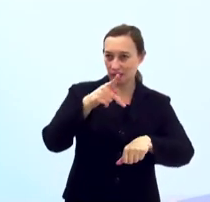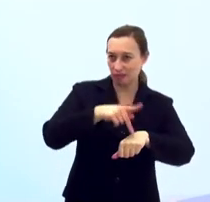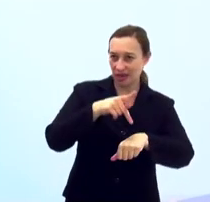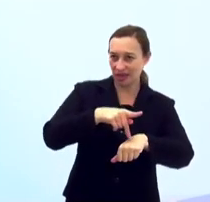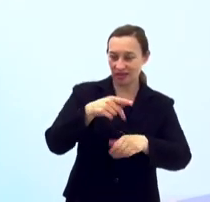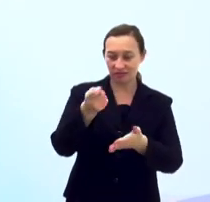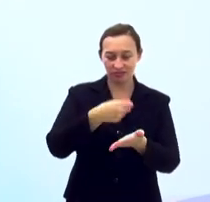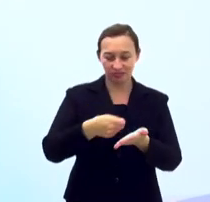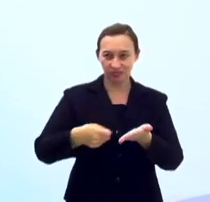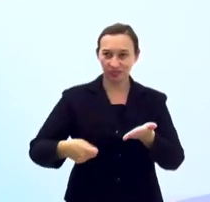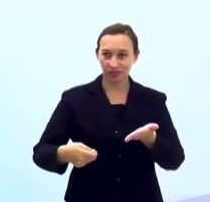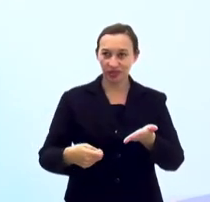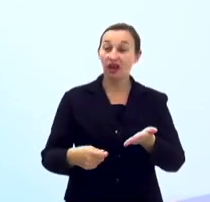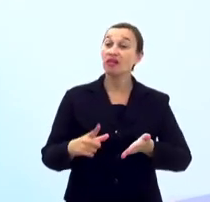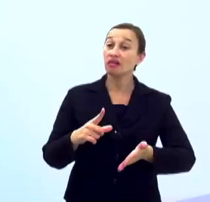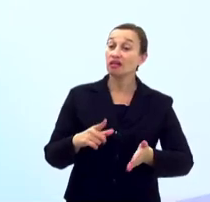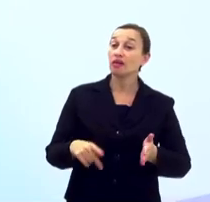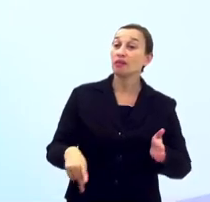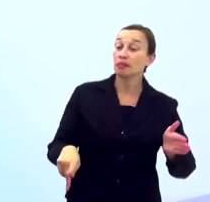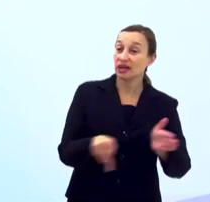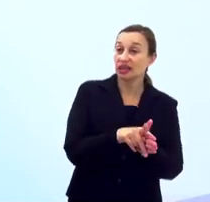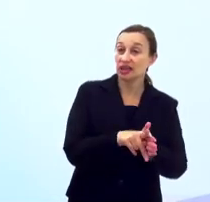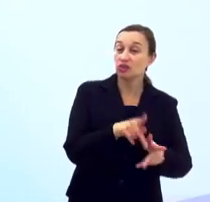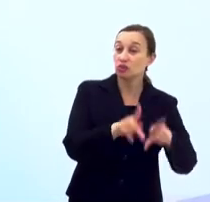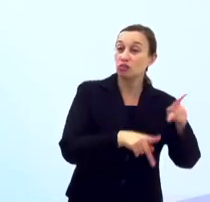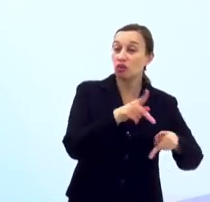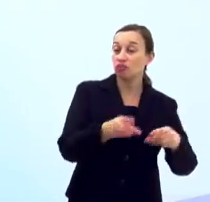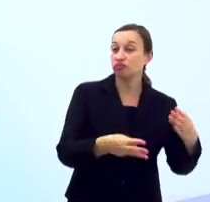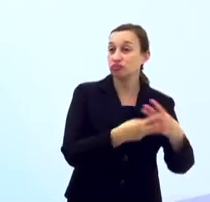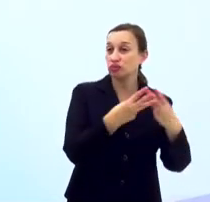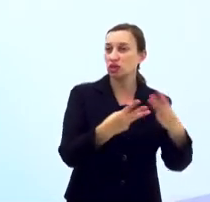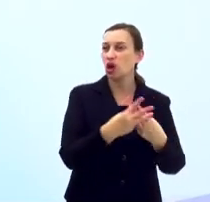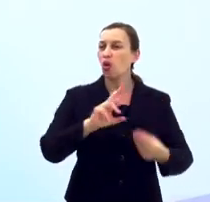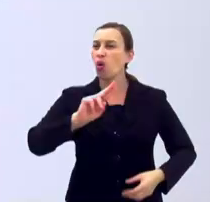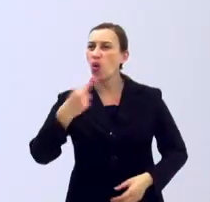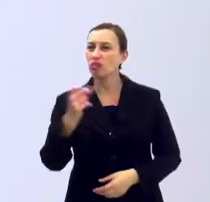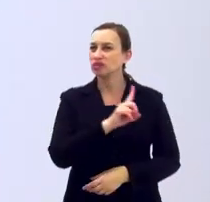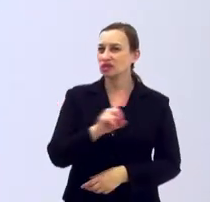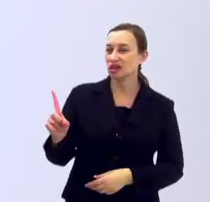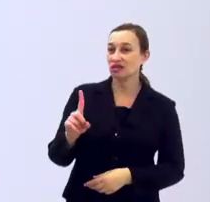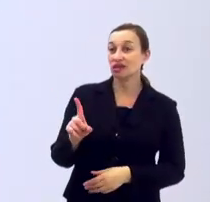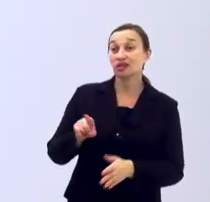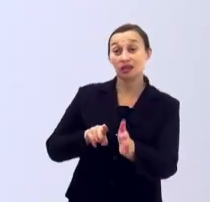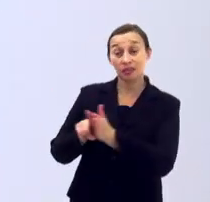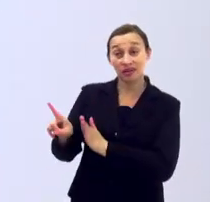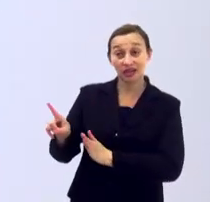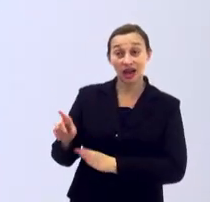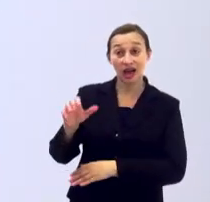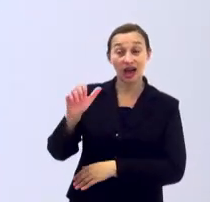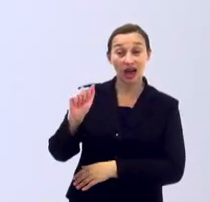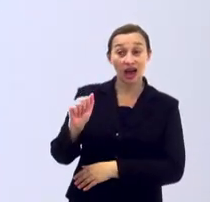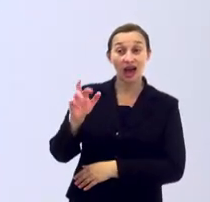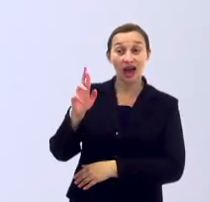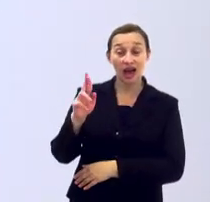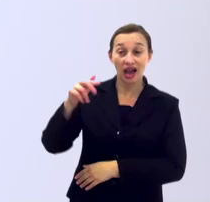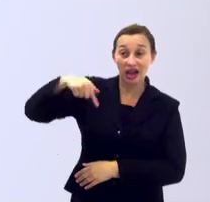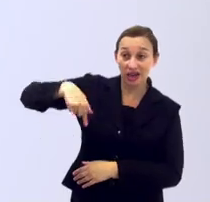Isso. Está com o povo judeu ou não? Local... Você tem que perguntar aos